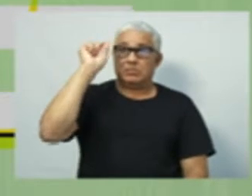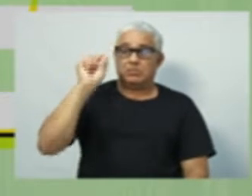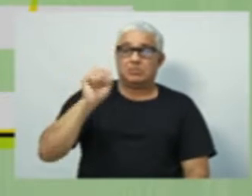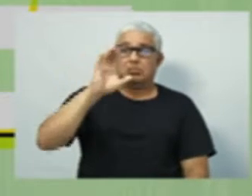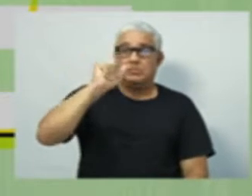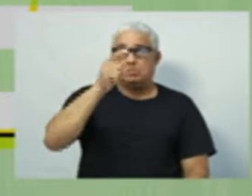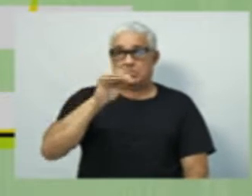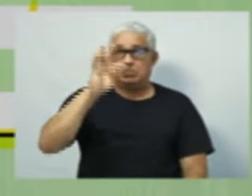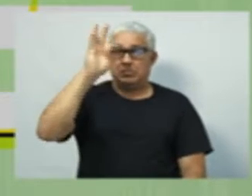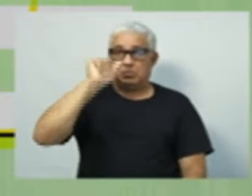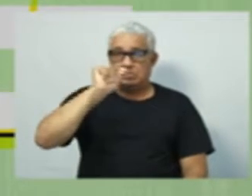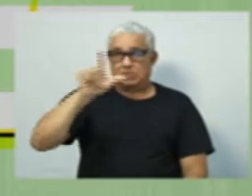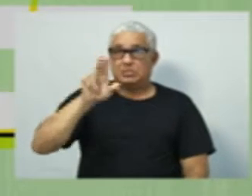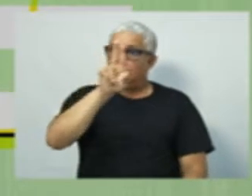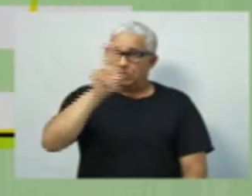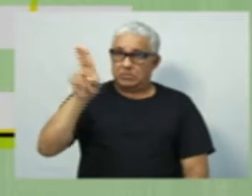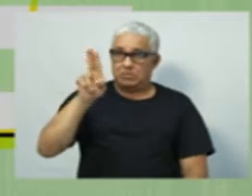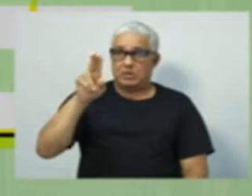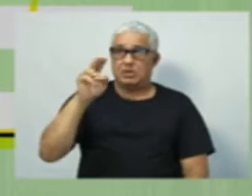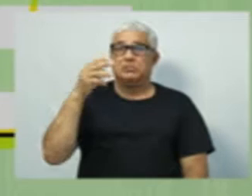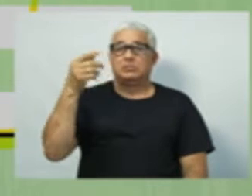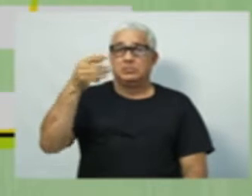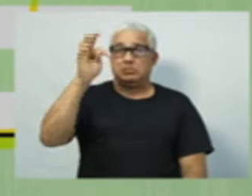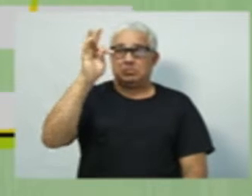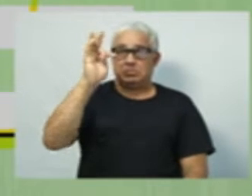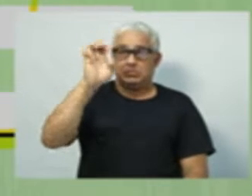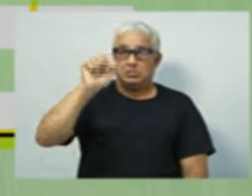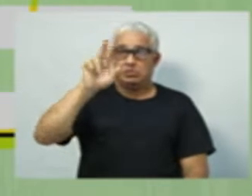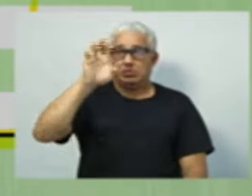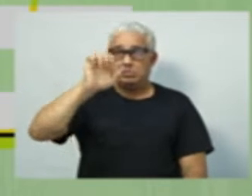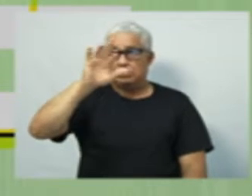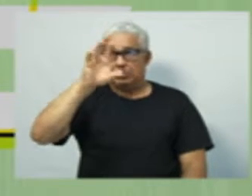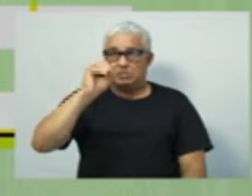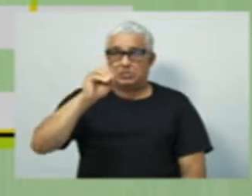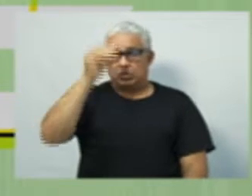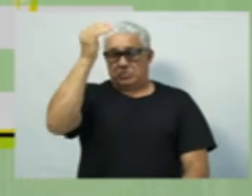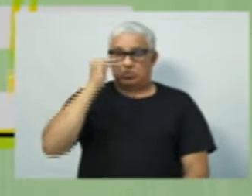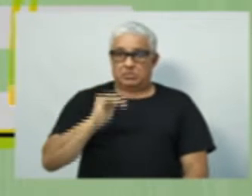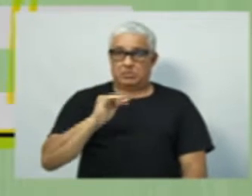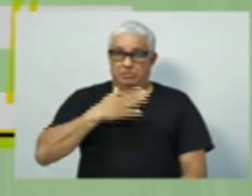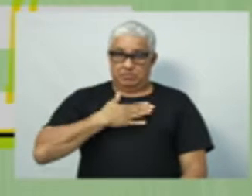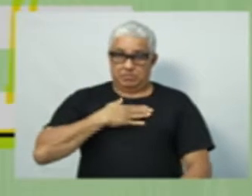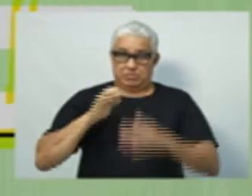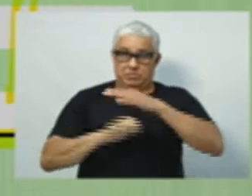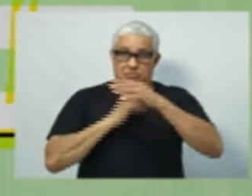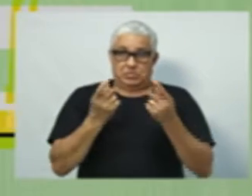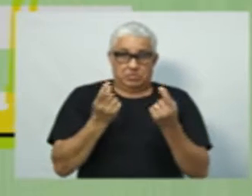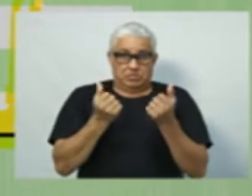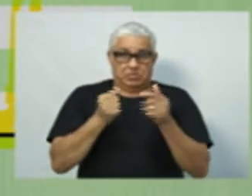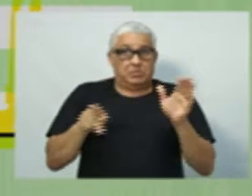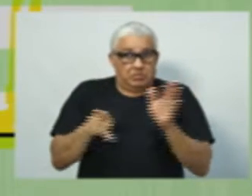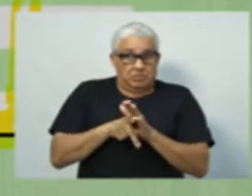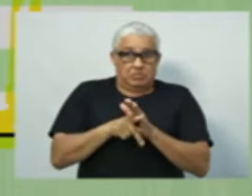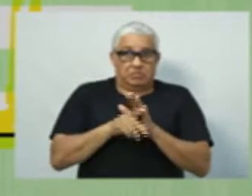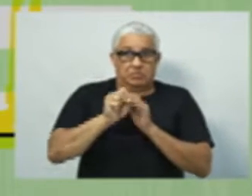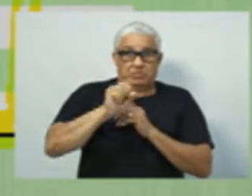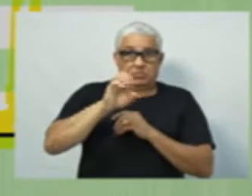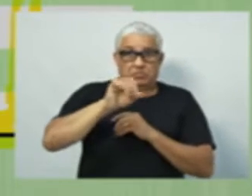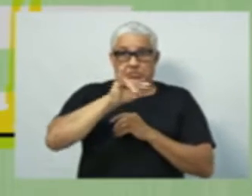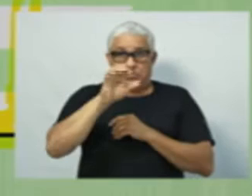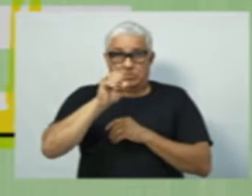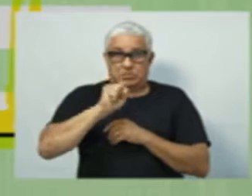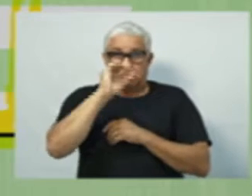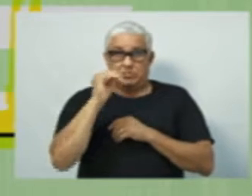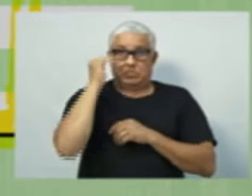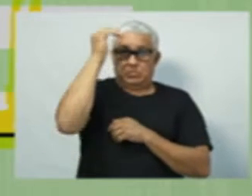capital de terceiros ok então aqui embaixo da capital meu da empresa que é próprio dos sócios e aqui